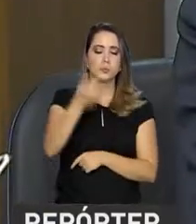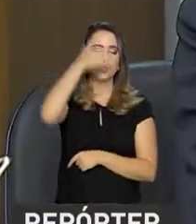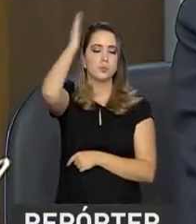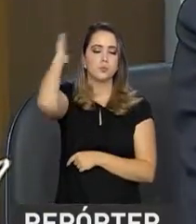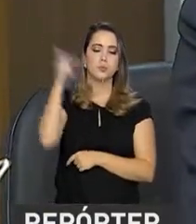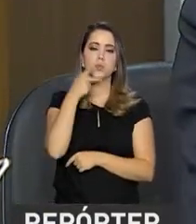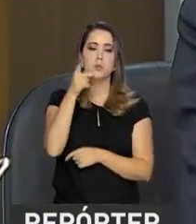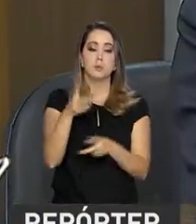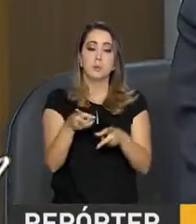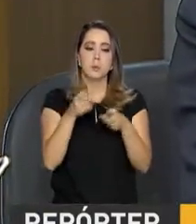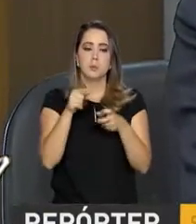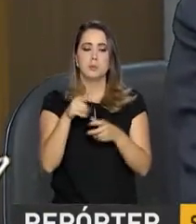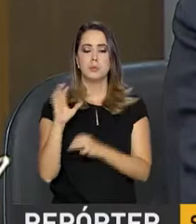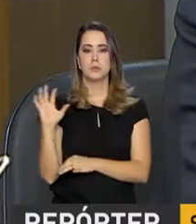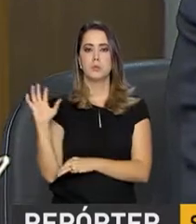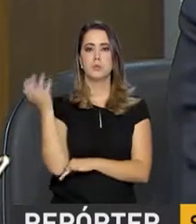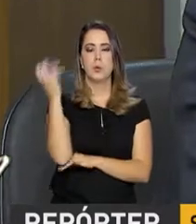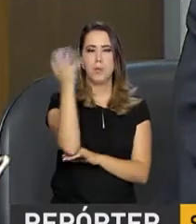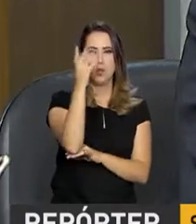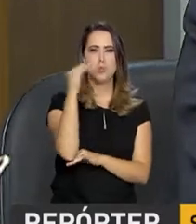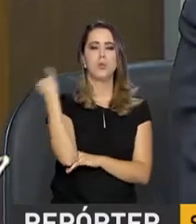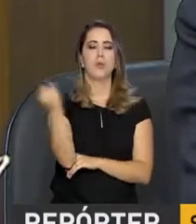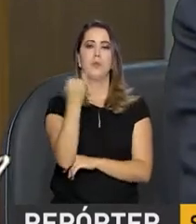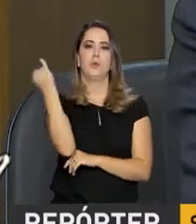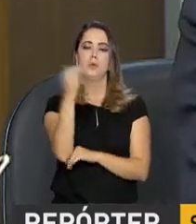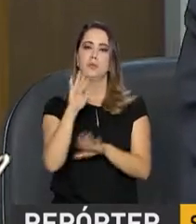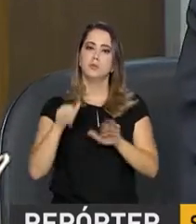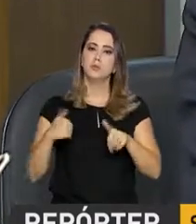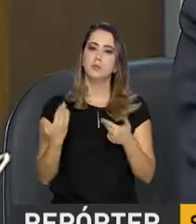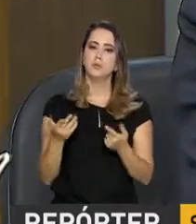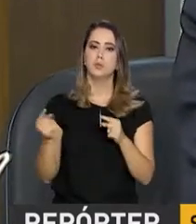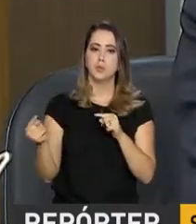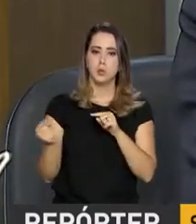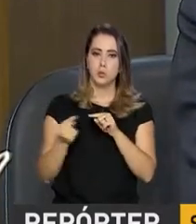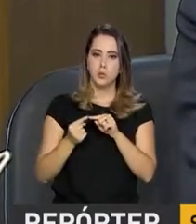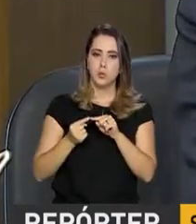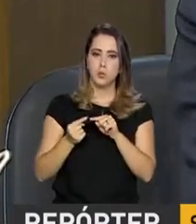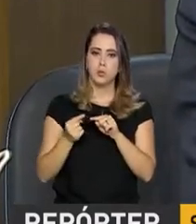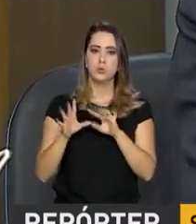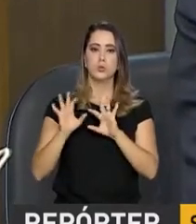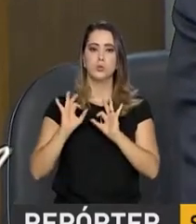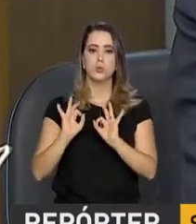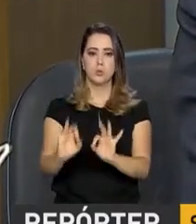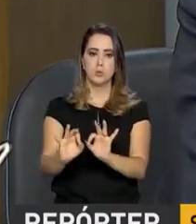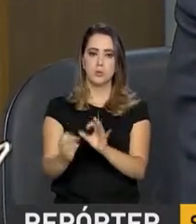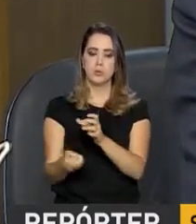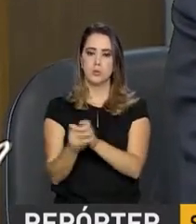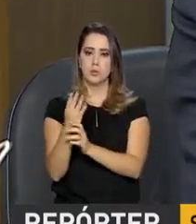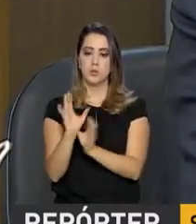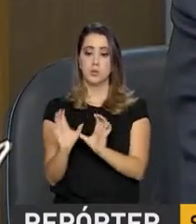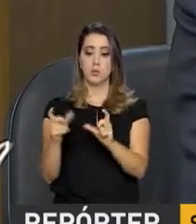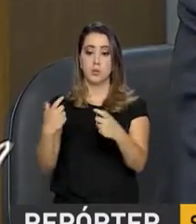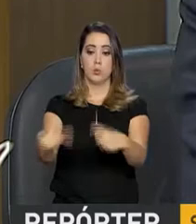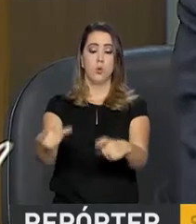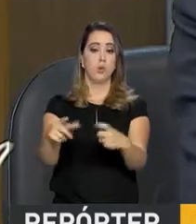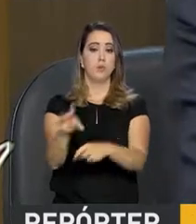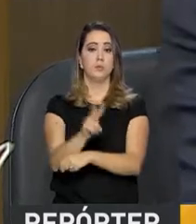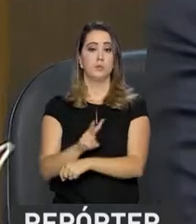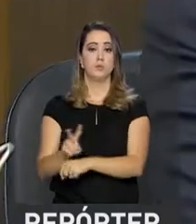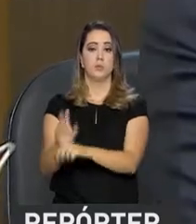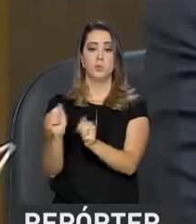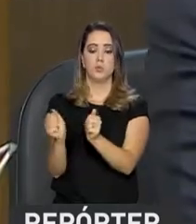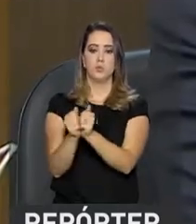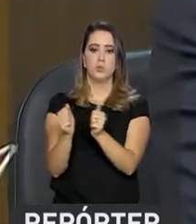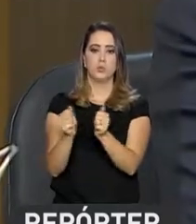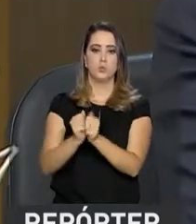com a causa ambiental e por isso ele concordou com essa criação então acordar da mente com as forças armadas porque